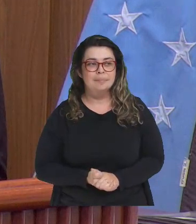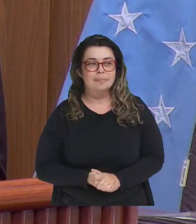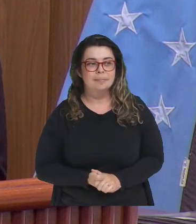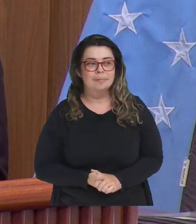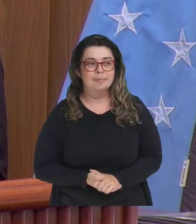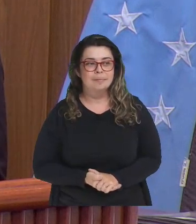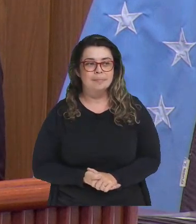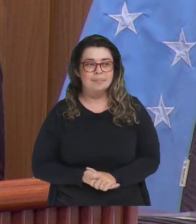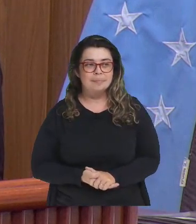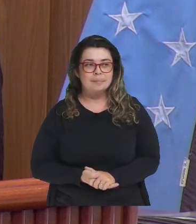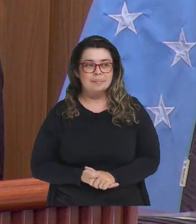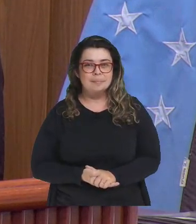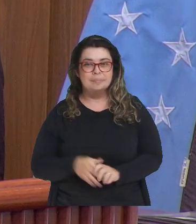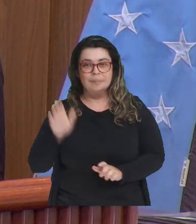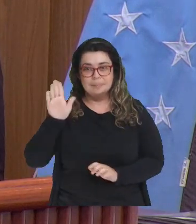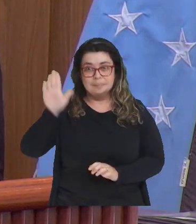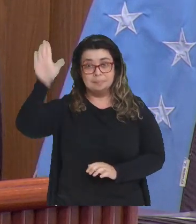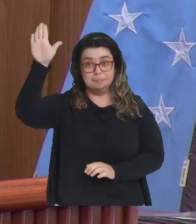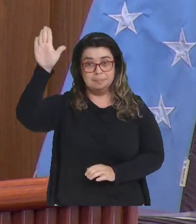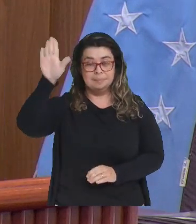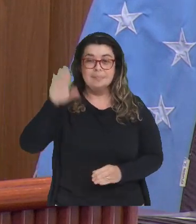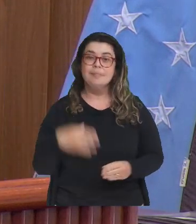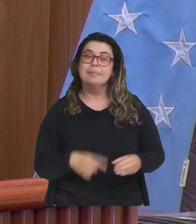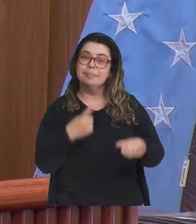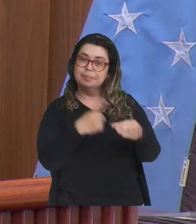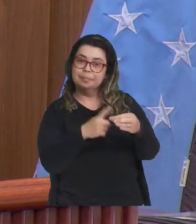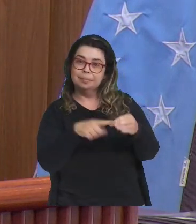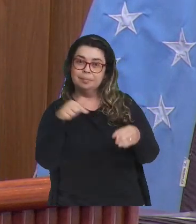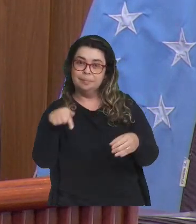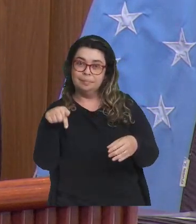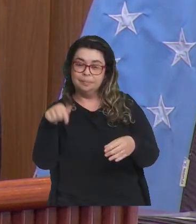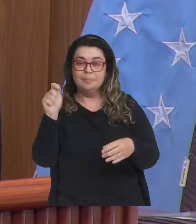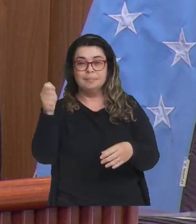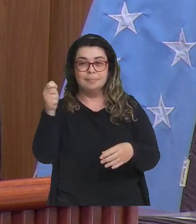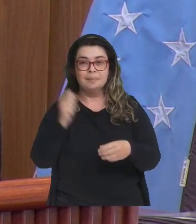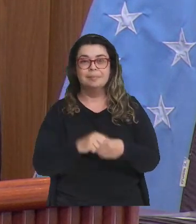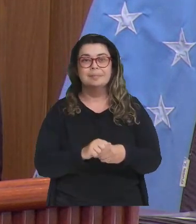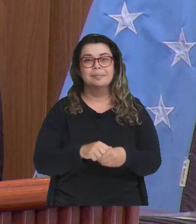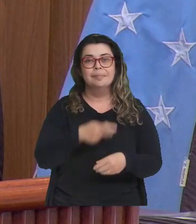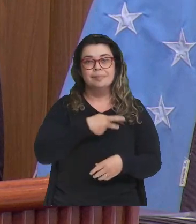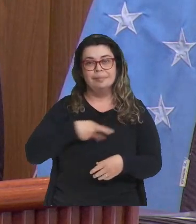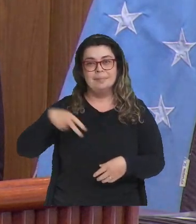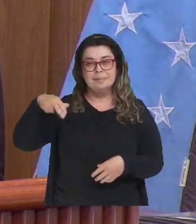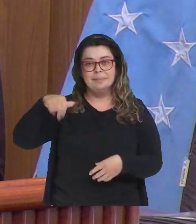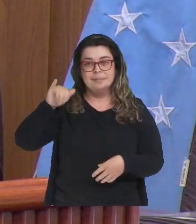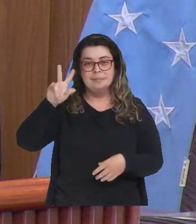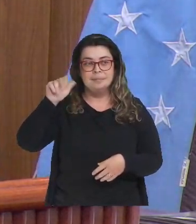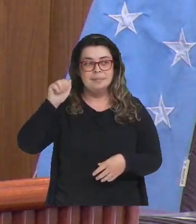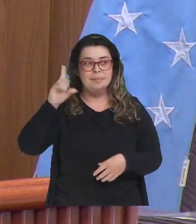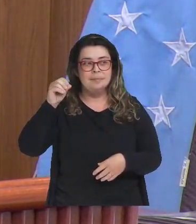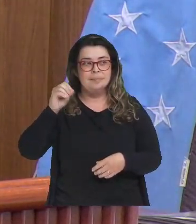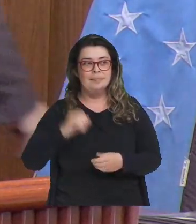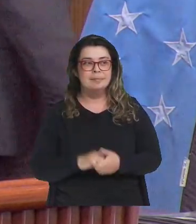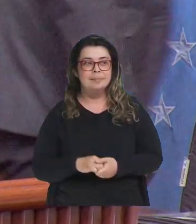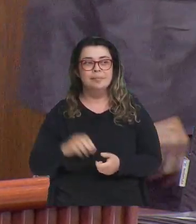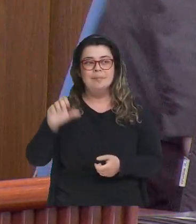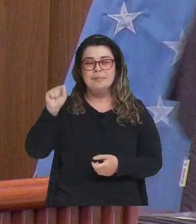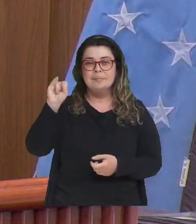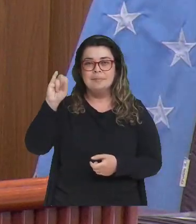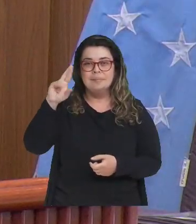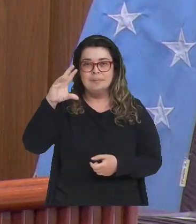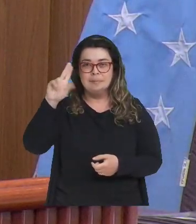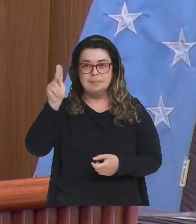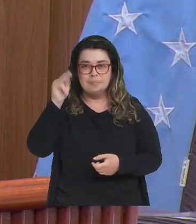aos nossos candidatos da cidade de Assis pela votação, o pastor Nivaldo, importante votação, também o Fernando Sirkia,